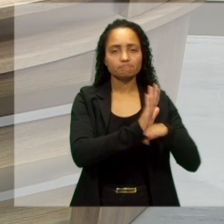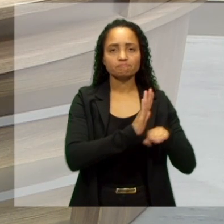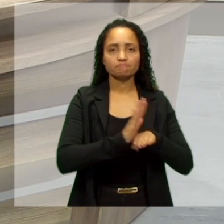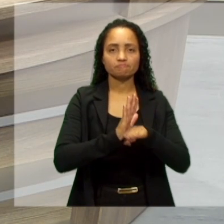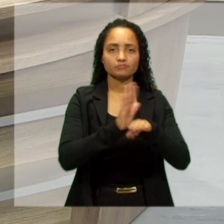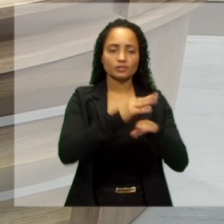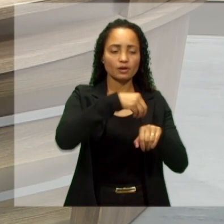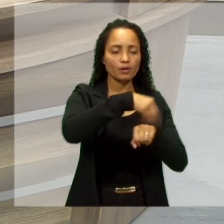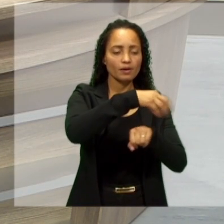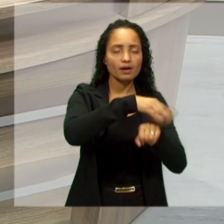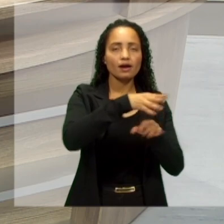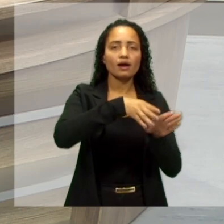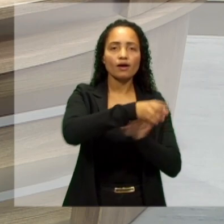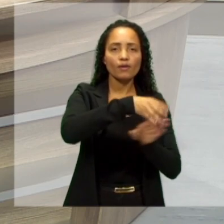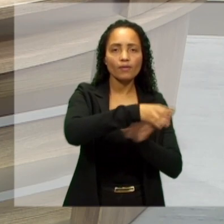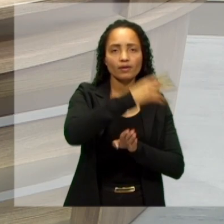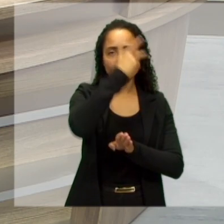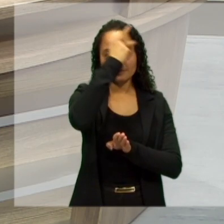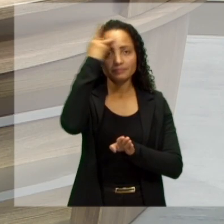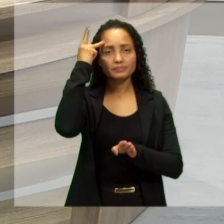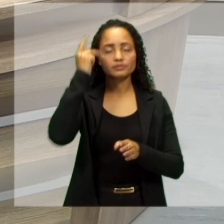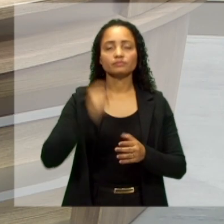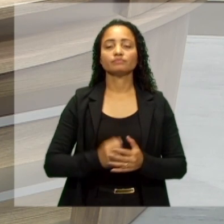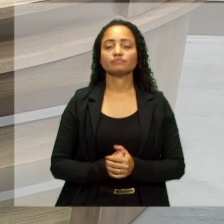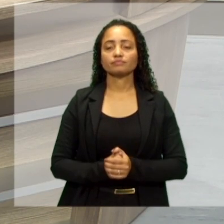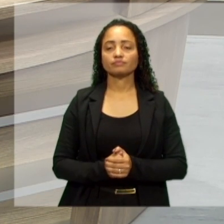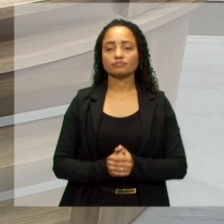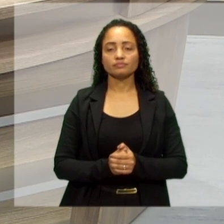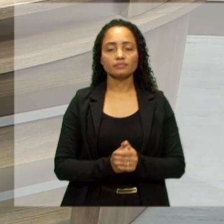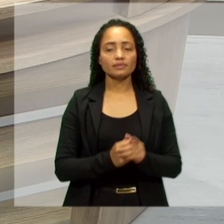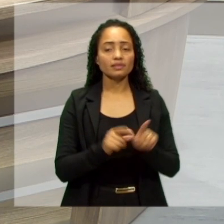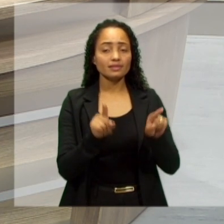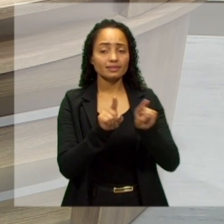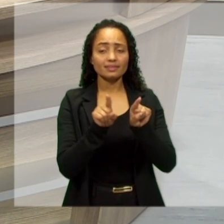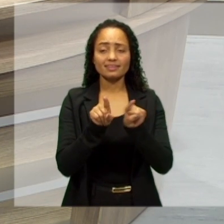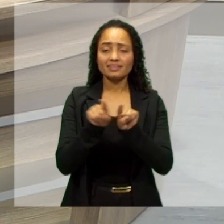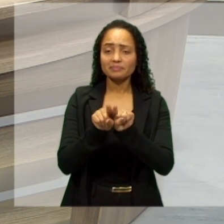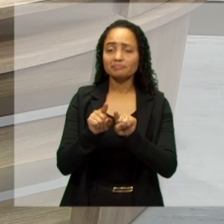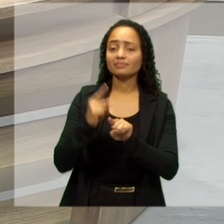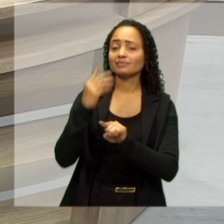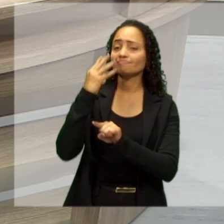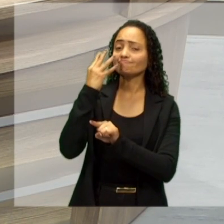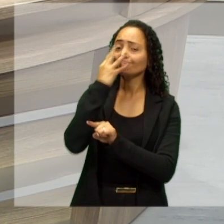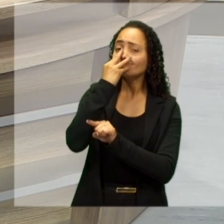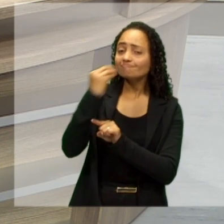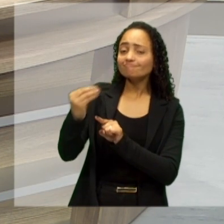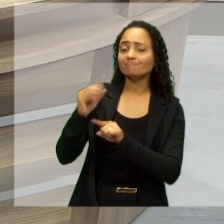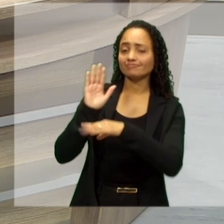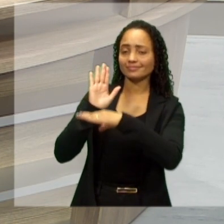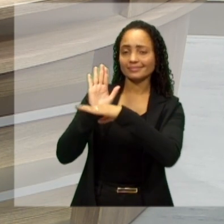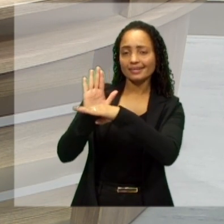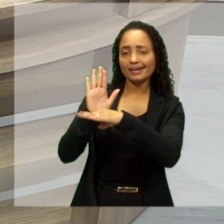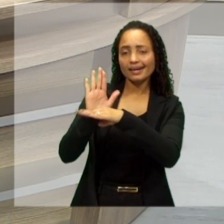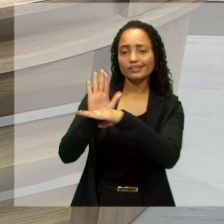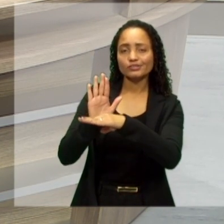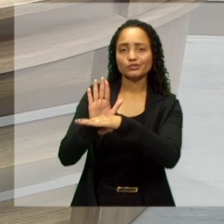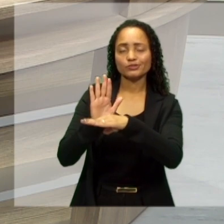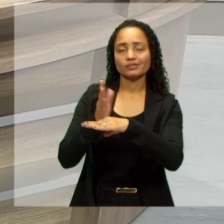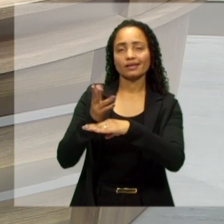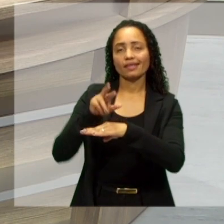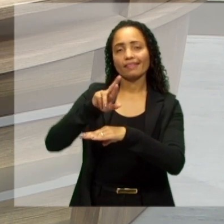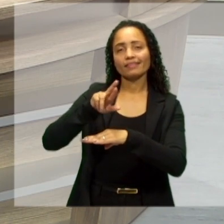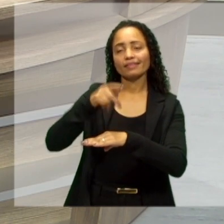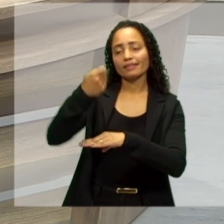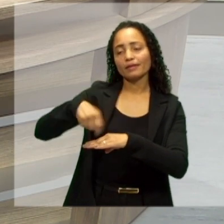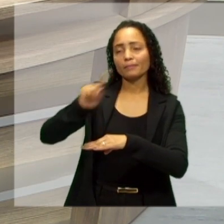Em outros assuntos específicos também, a van tem esse sentido de, ao invés de movimentar uma